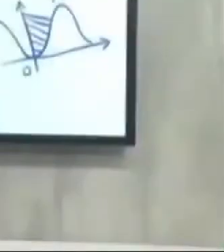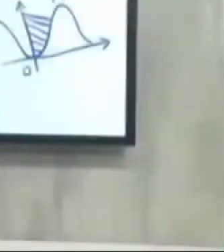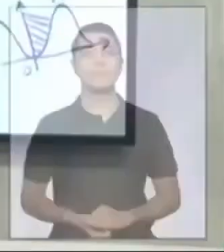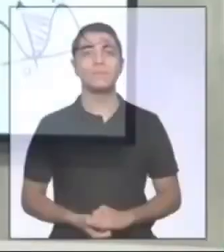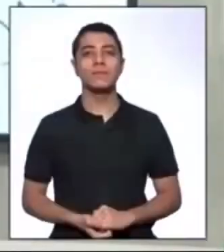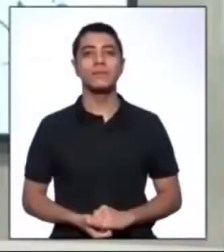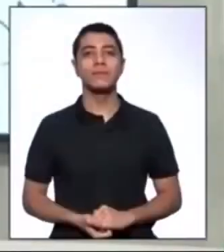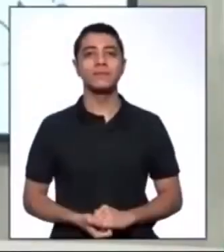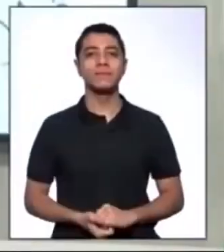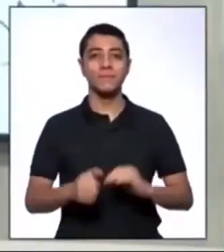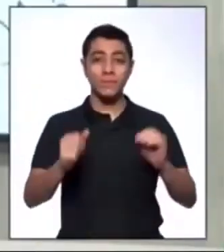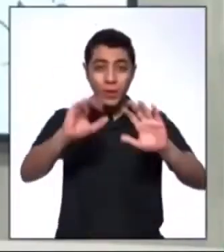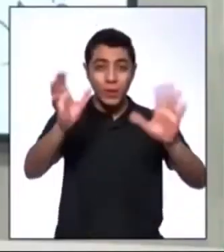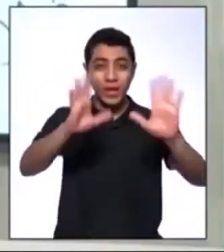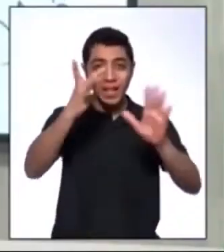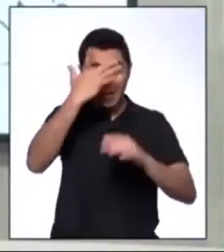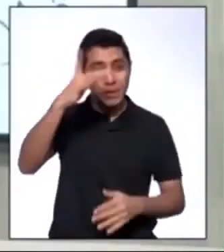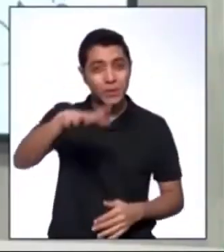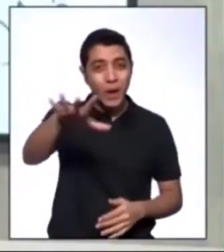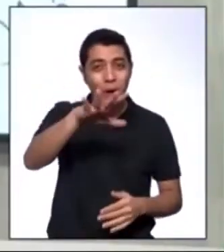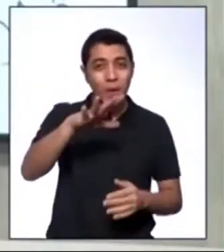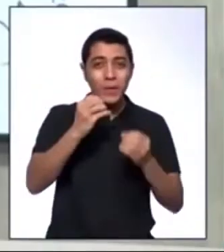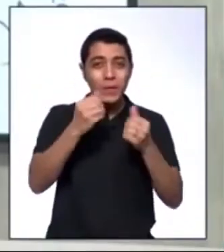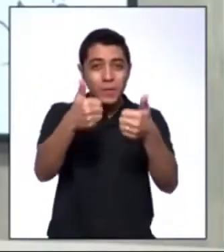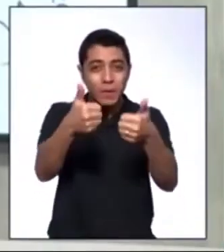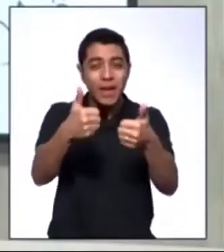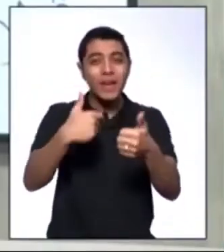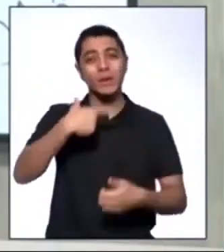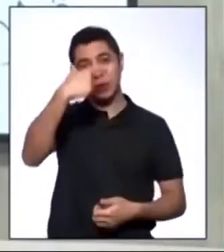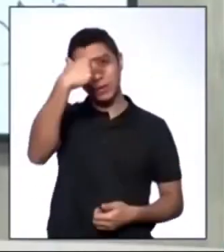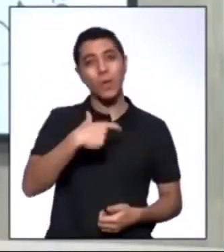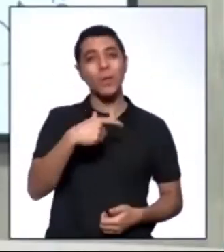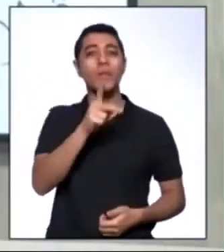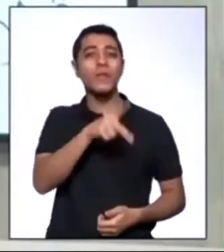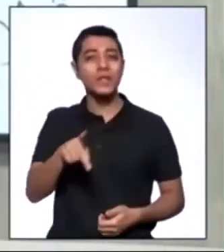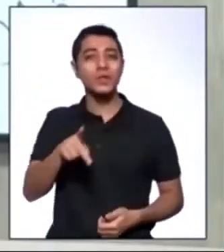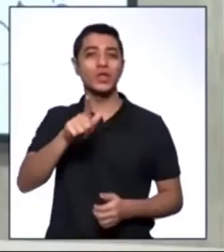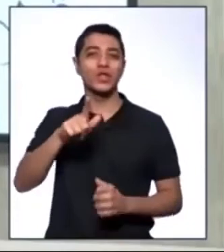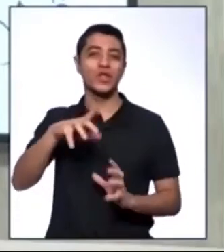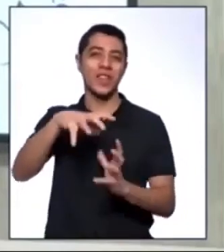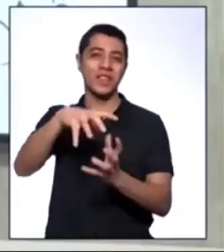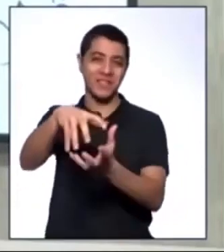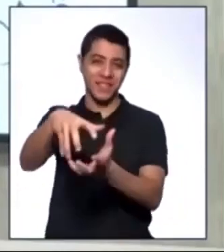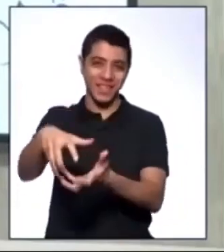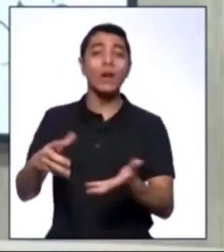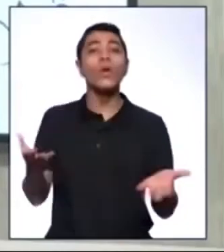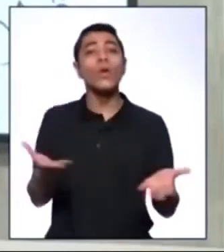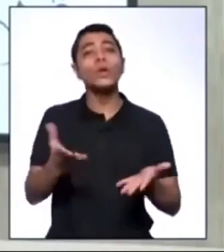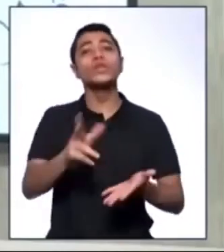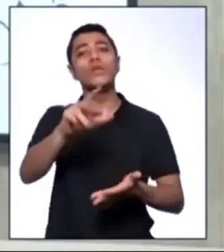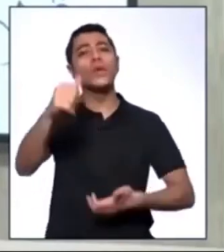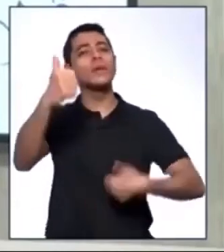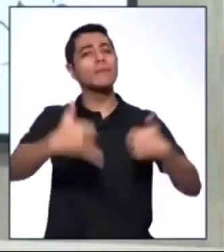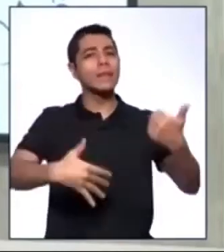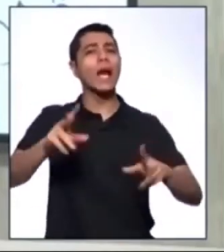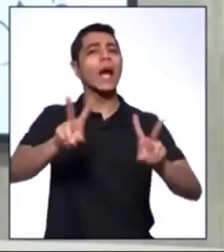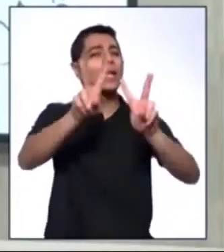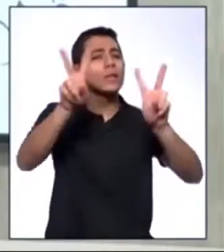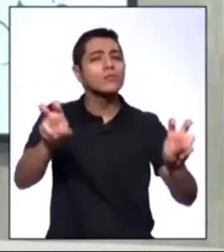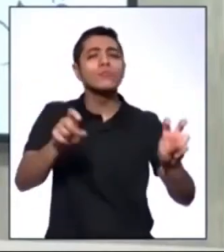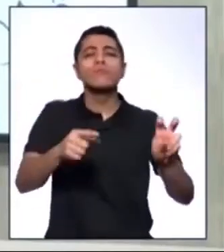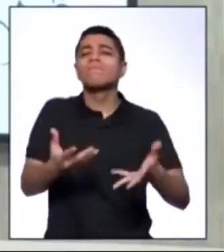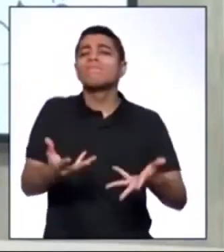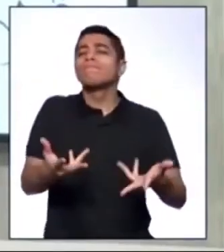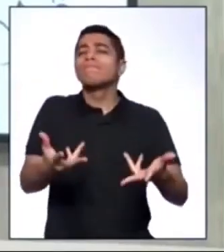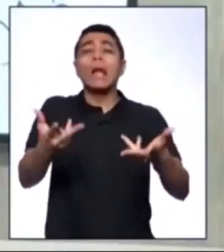Olá, pessoal, tudo bem? Eu sou o professor Altieres, sou professor de Geografia e vim falar para vocês hoje sobre um tema